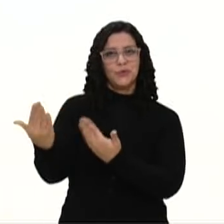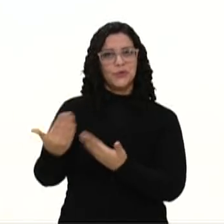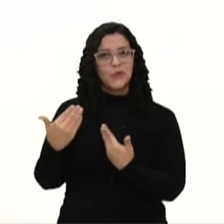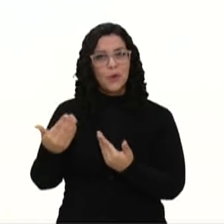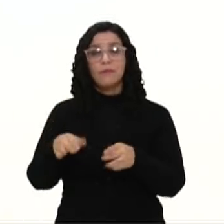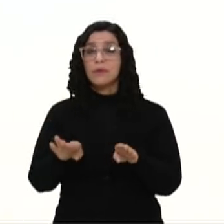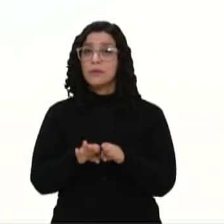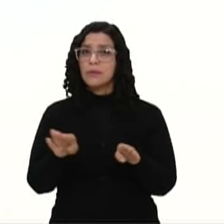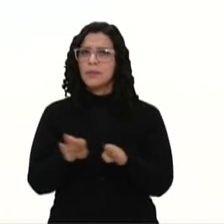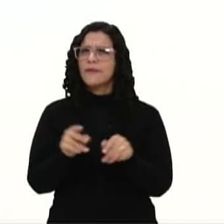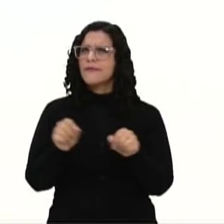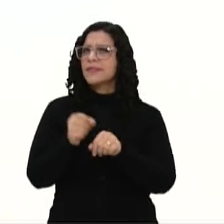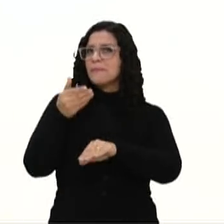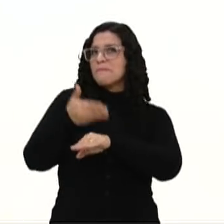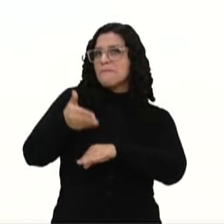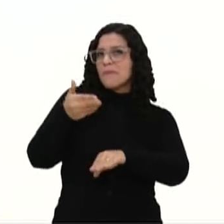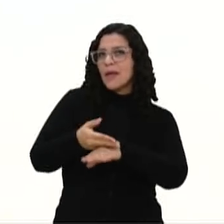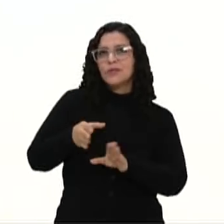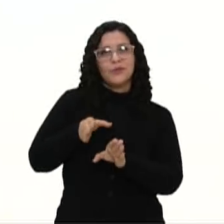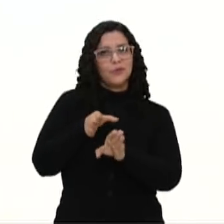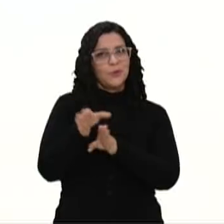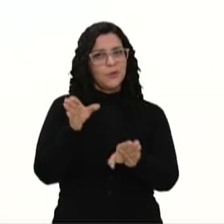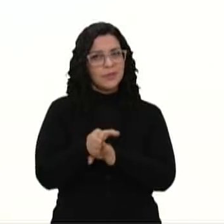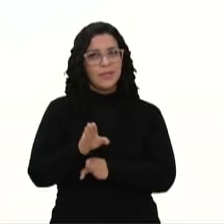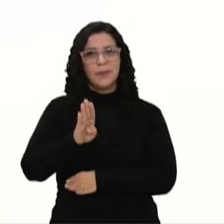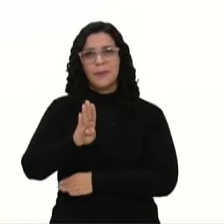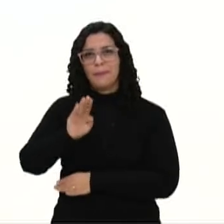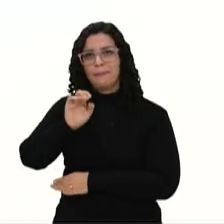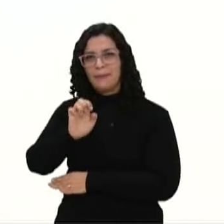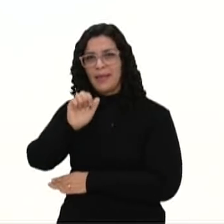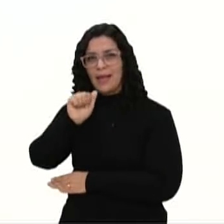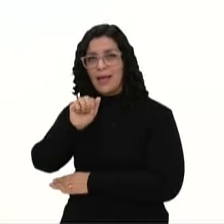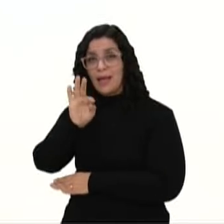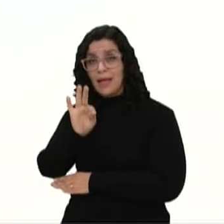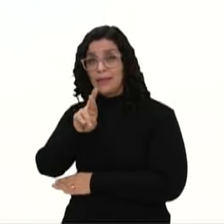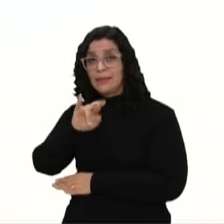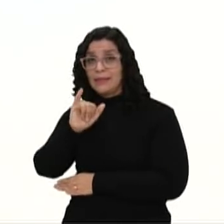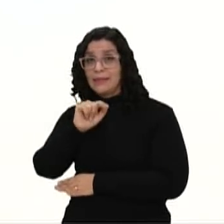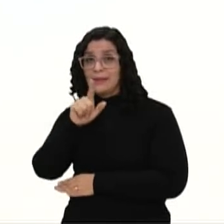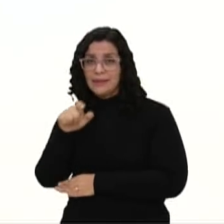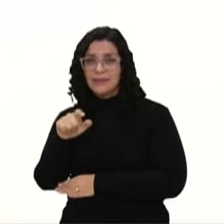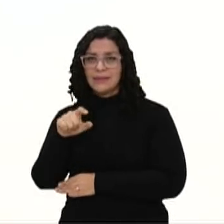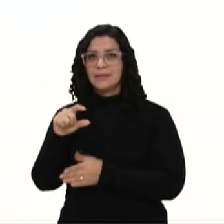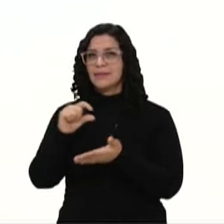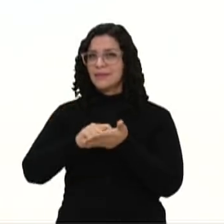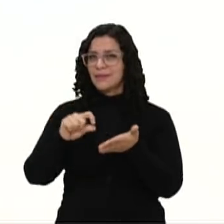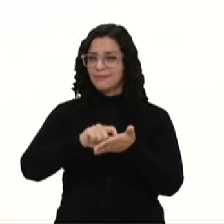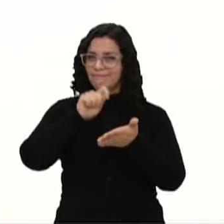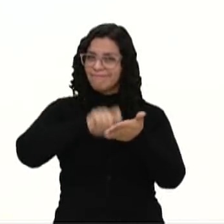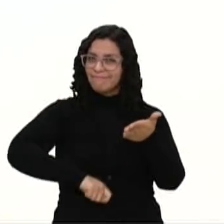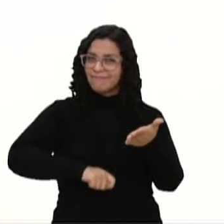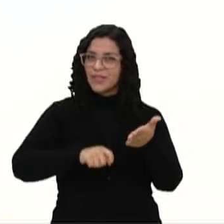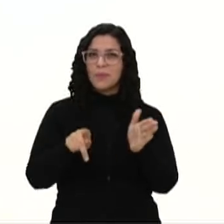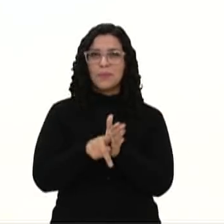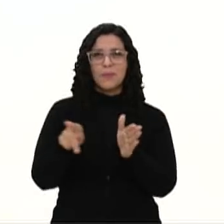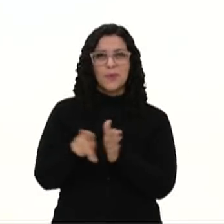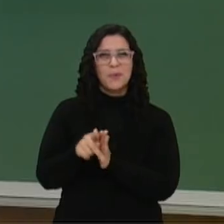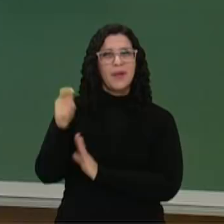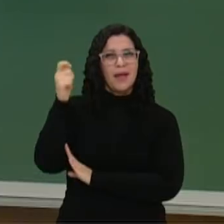e de as colocar em prática. Beatriz Sofia Alves, certo? A nossa redatora da